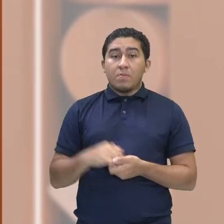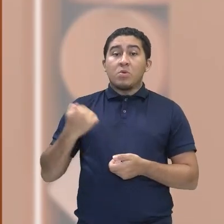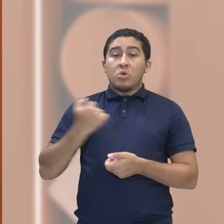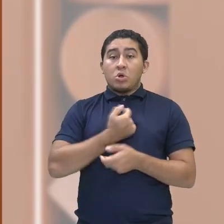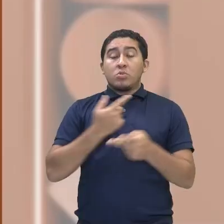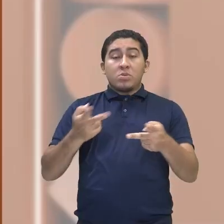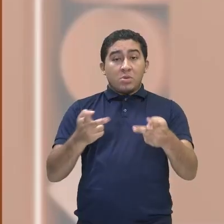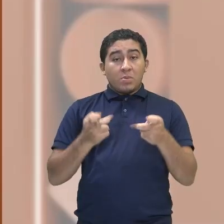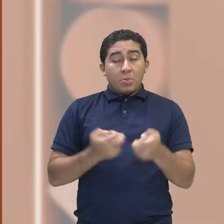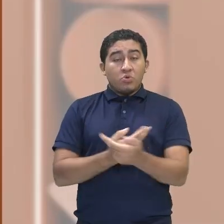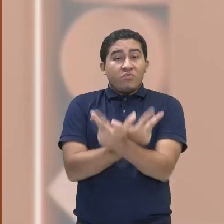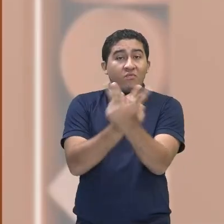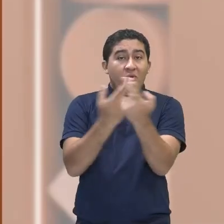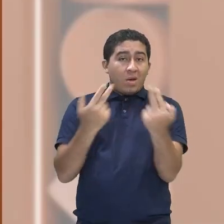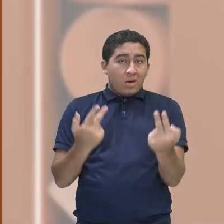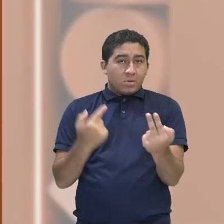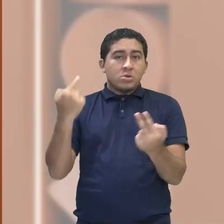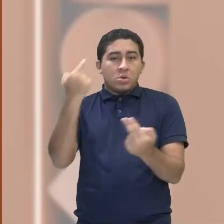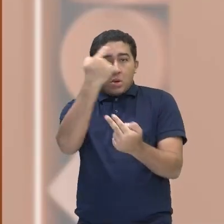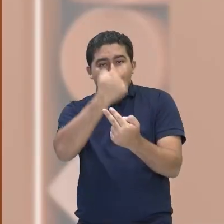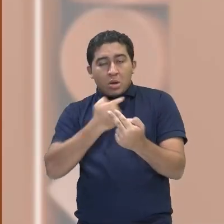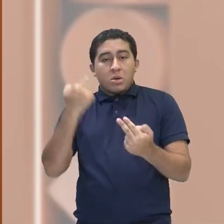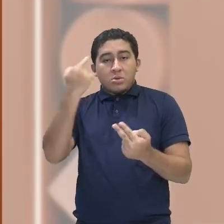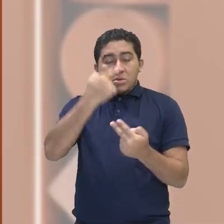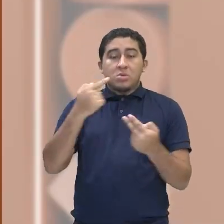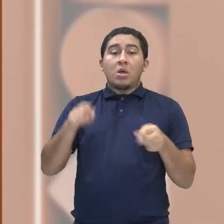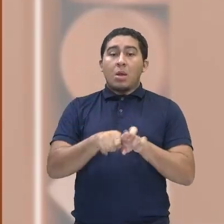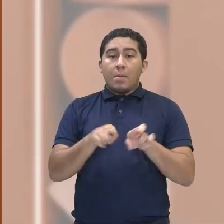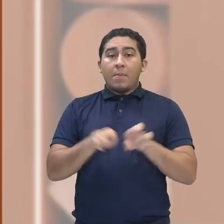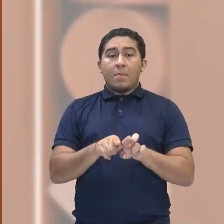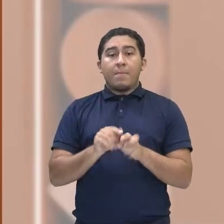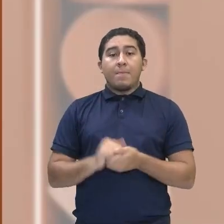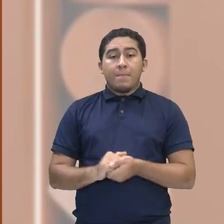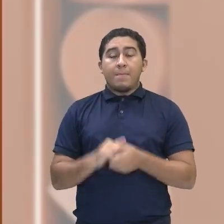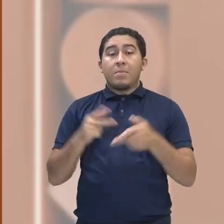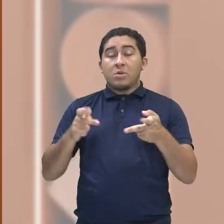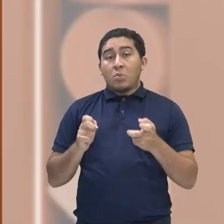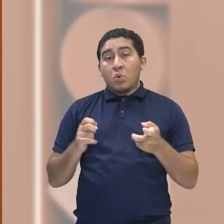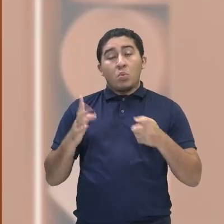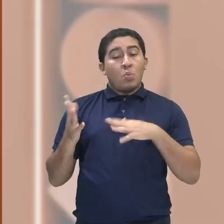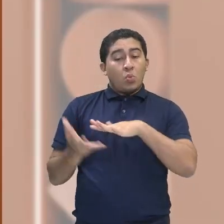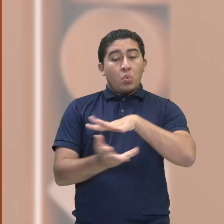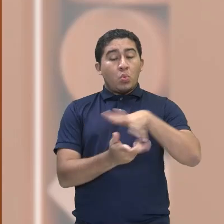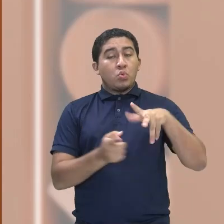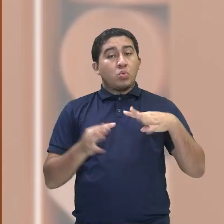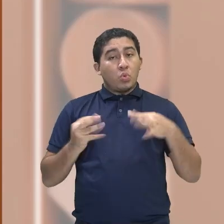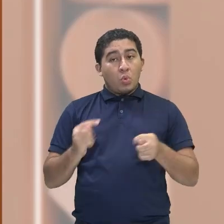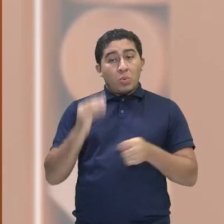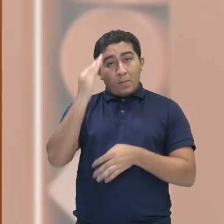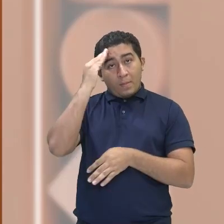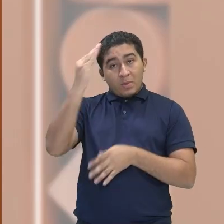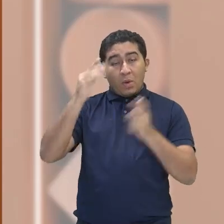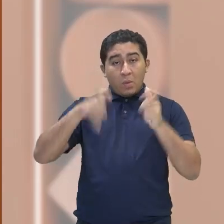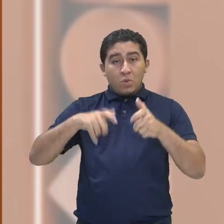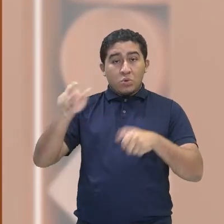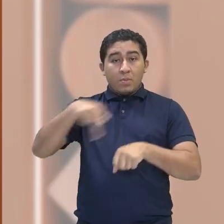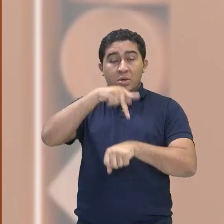fusos horários, né? Vimos ali nas faixas do mundo, em específico do território